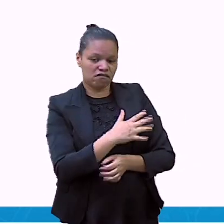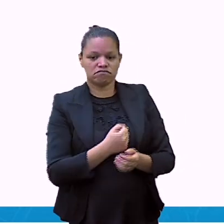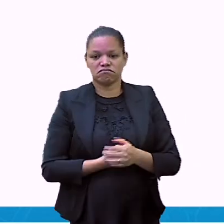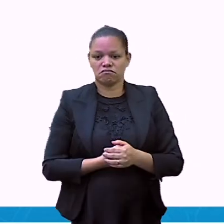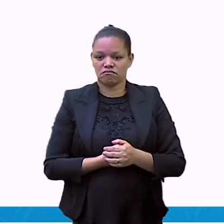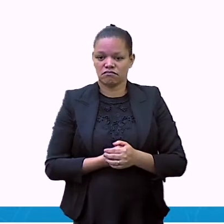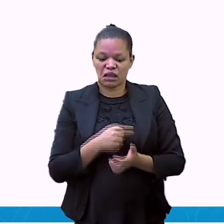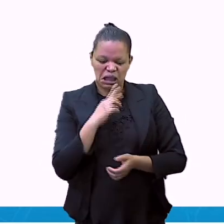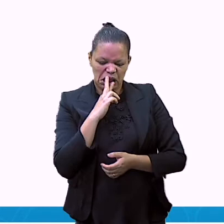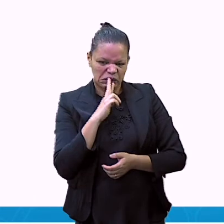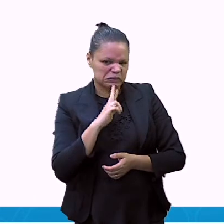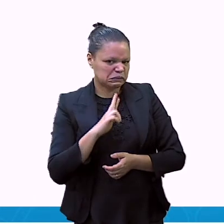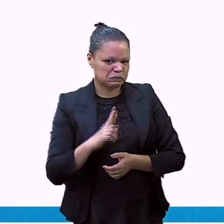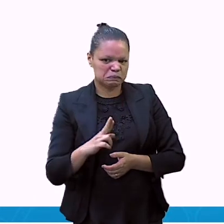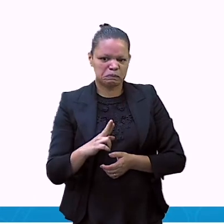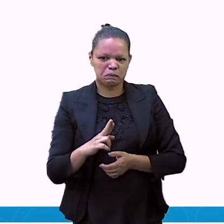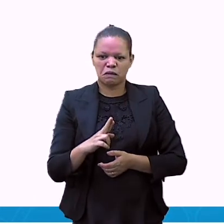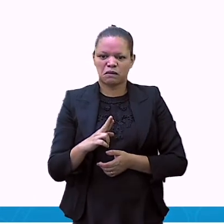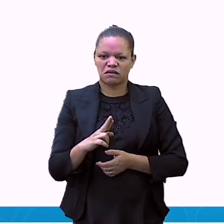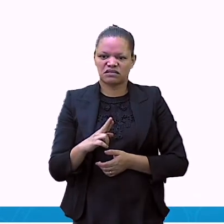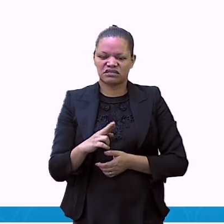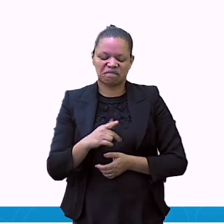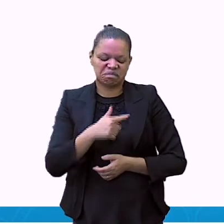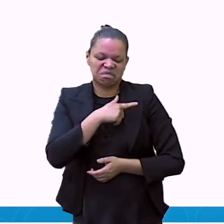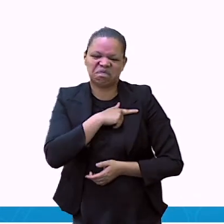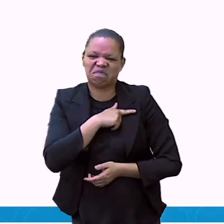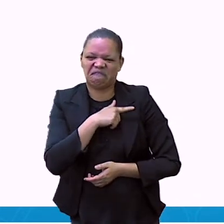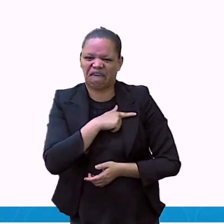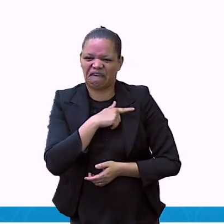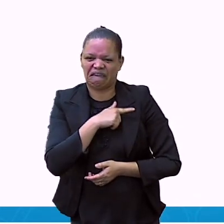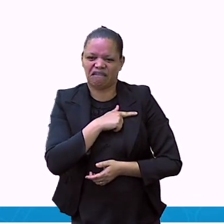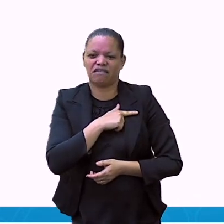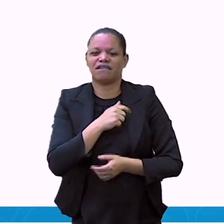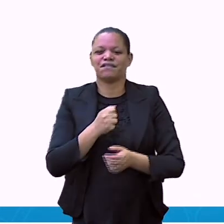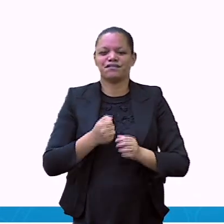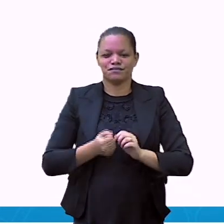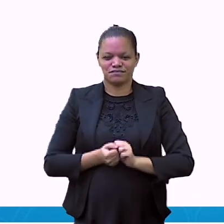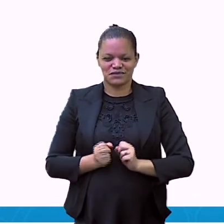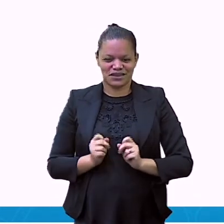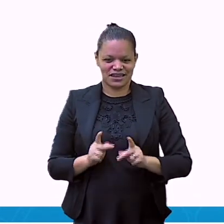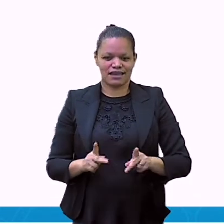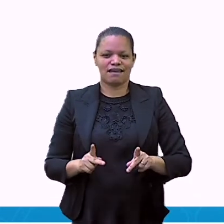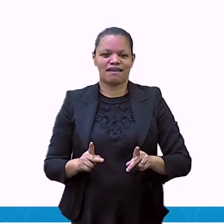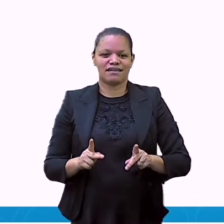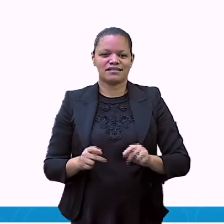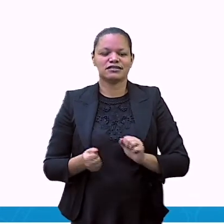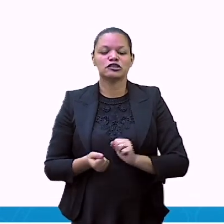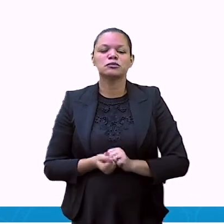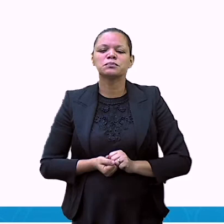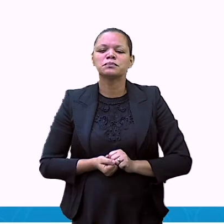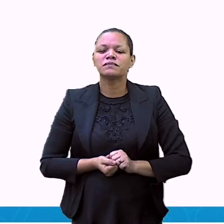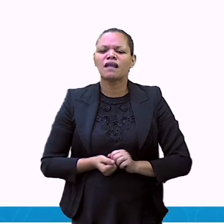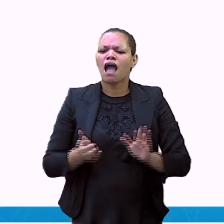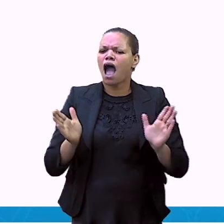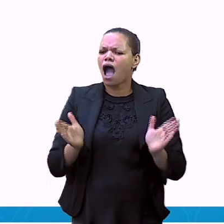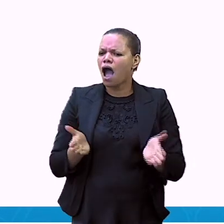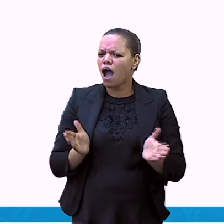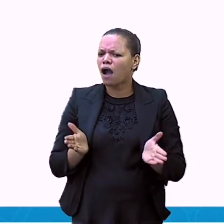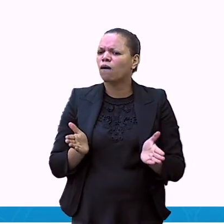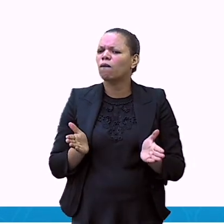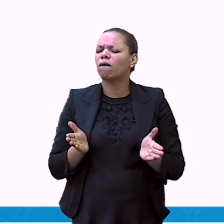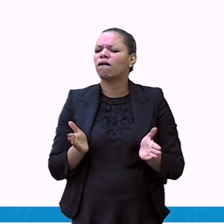Então, mas vamos ver aí em qual situação da sua casa você já viu